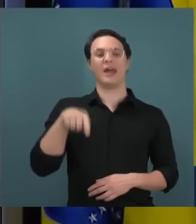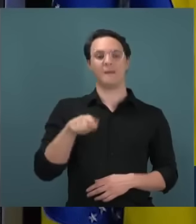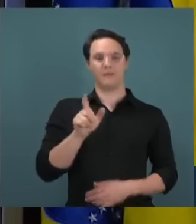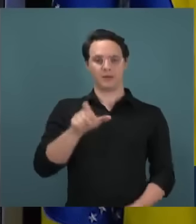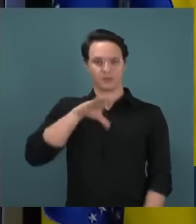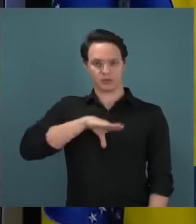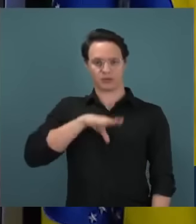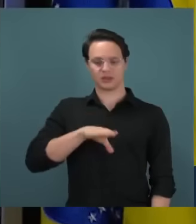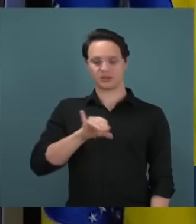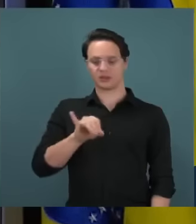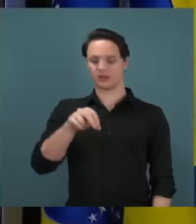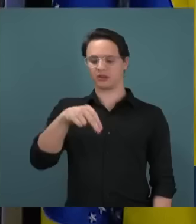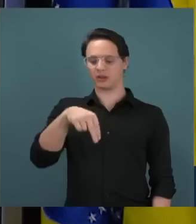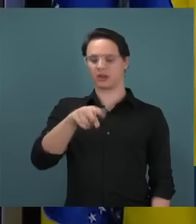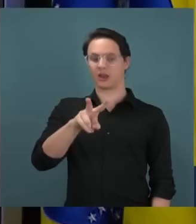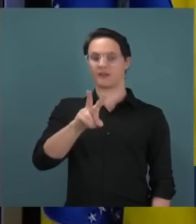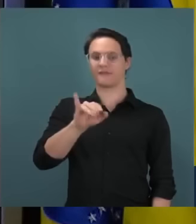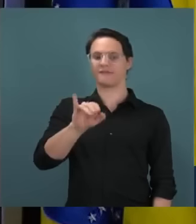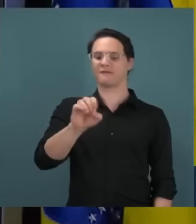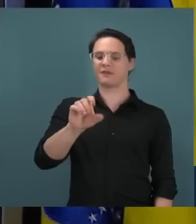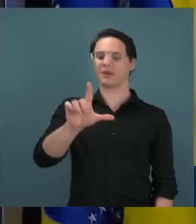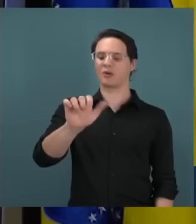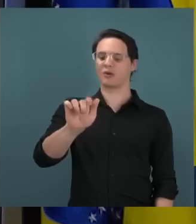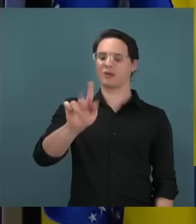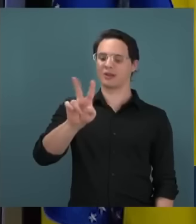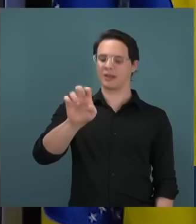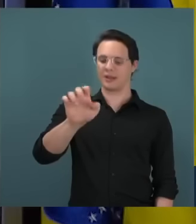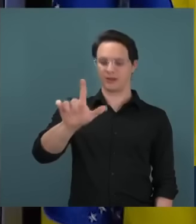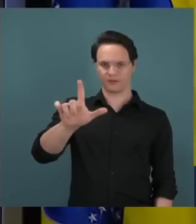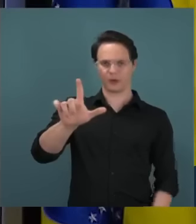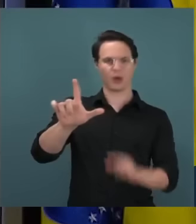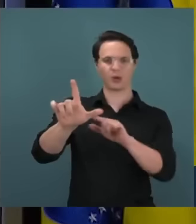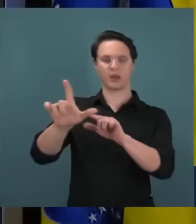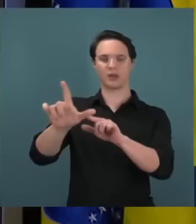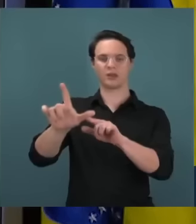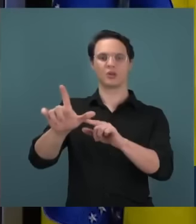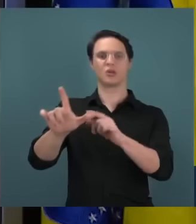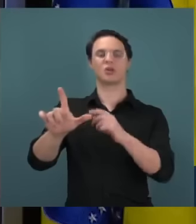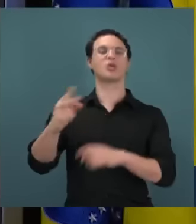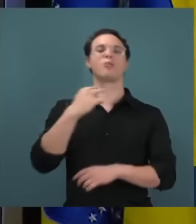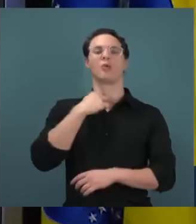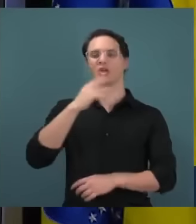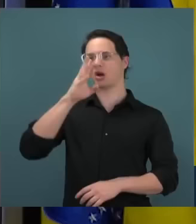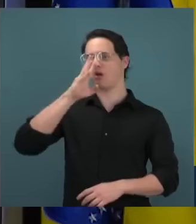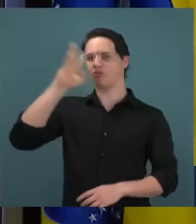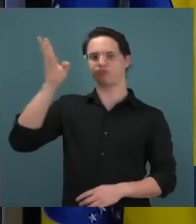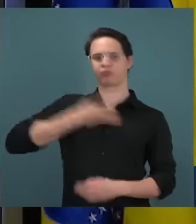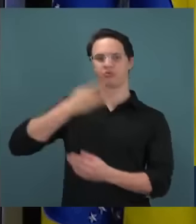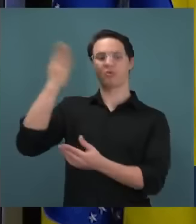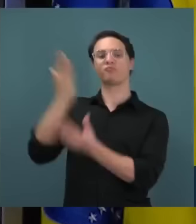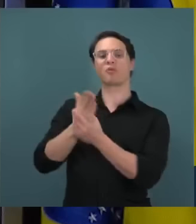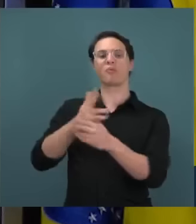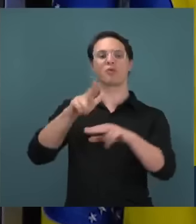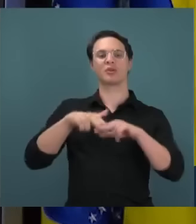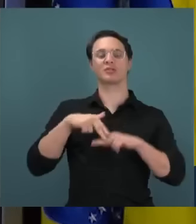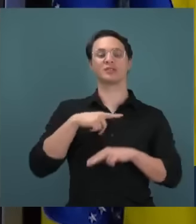e penalmente, por quaisquer de suas opiniões, palavras e votos, claro como o sol aqui.